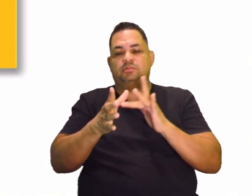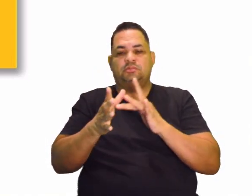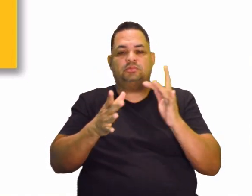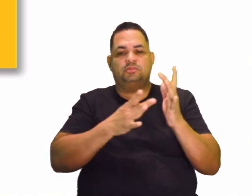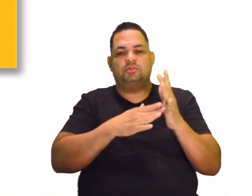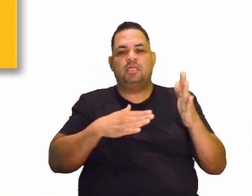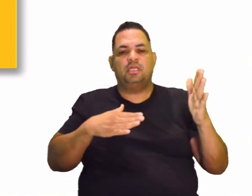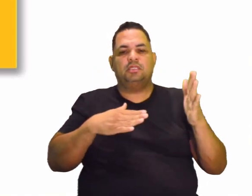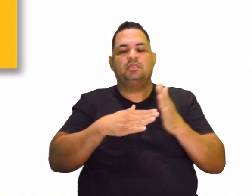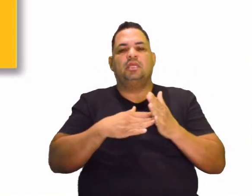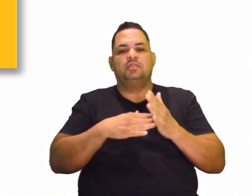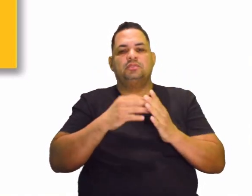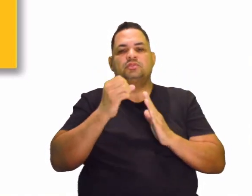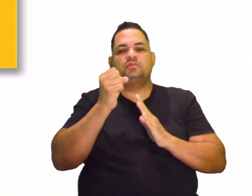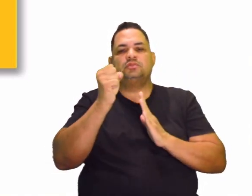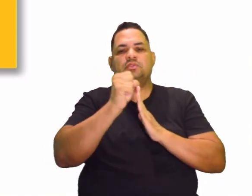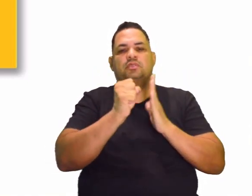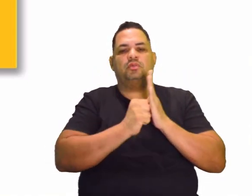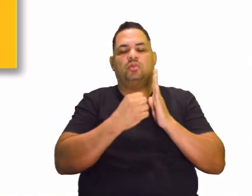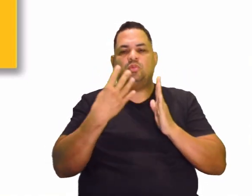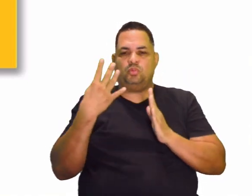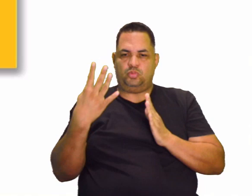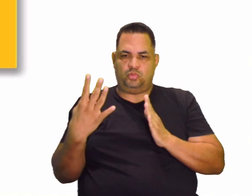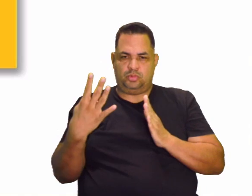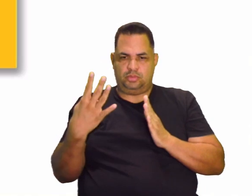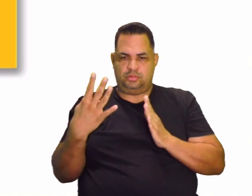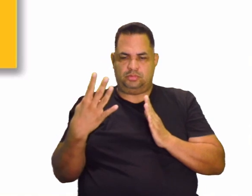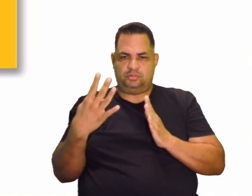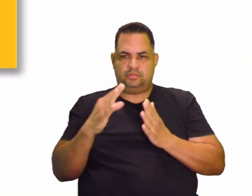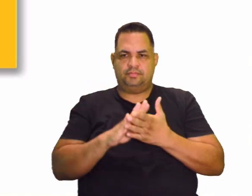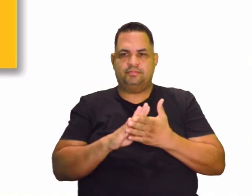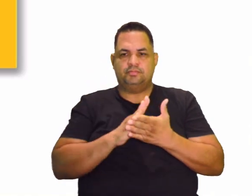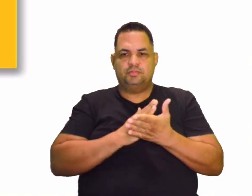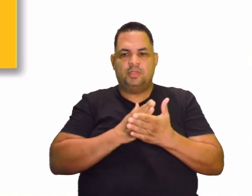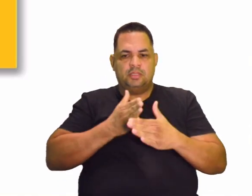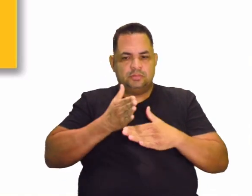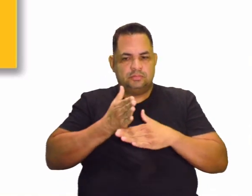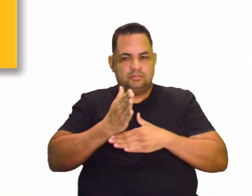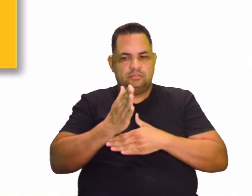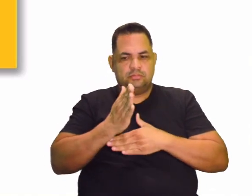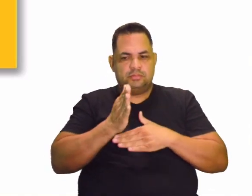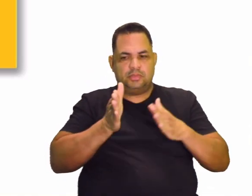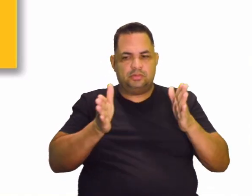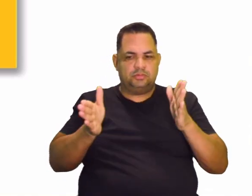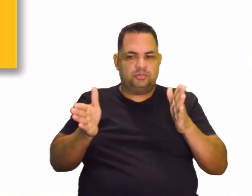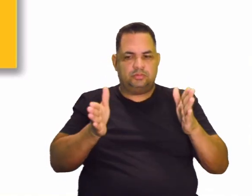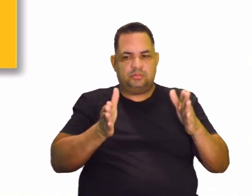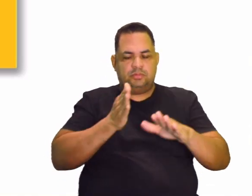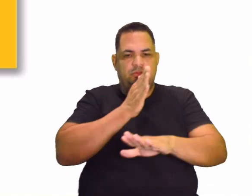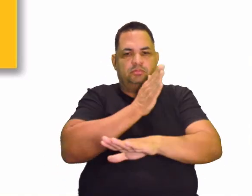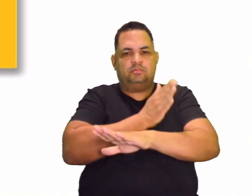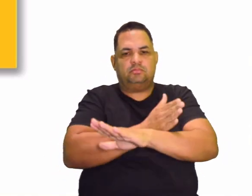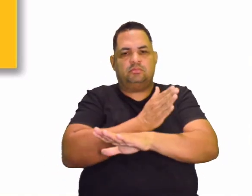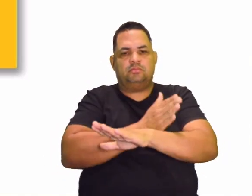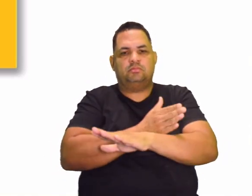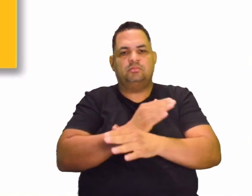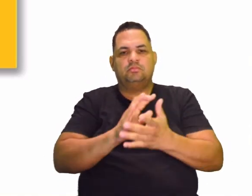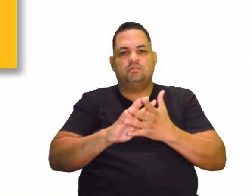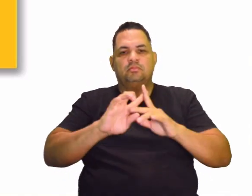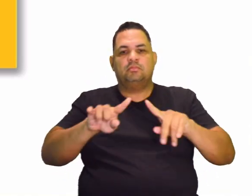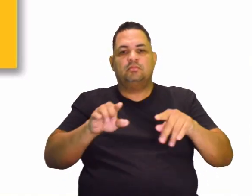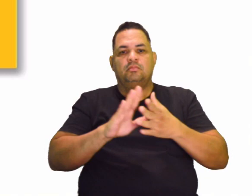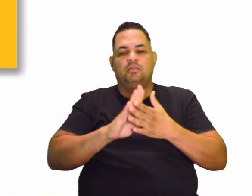de Cristo. Então, por isso que nós já estamos entrando aqui no período medieval, certo? Porém, os romanos